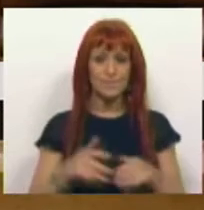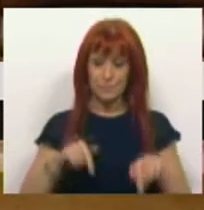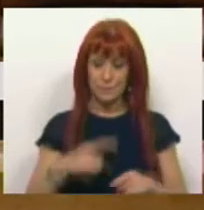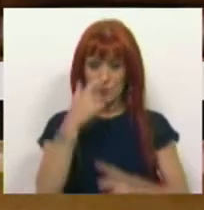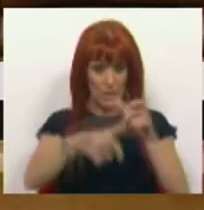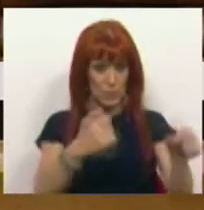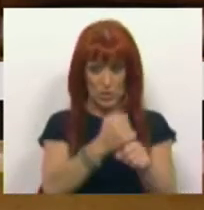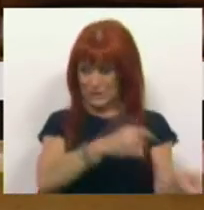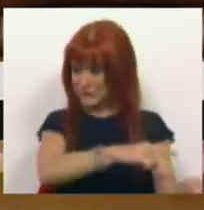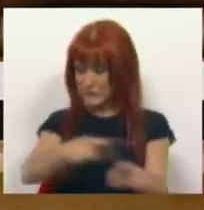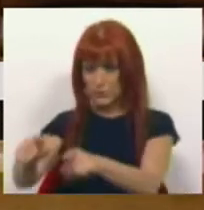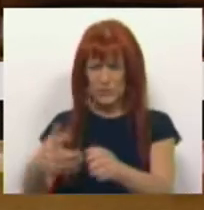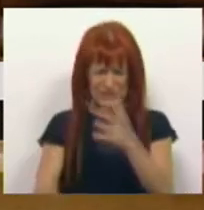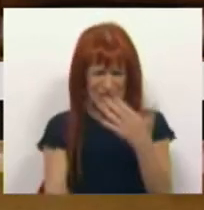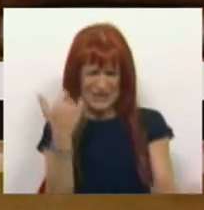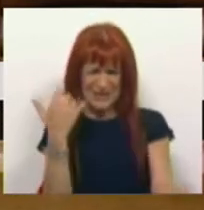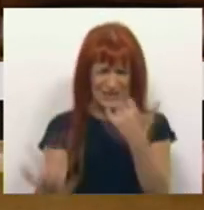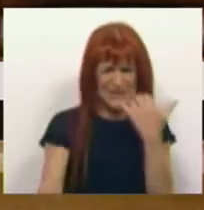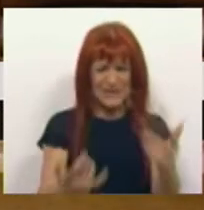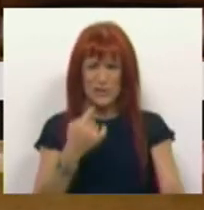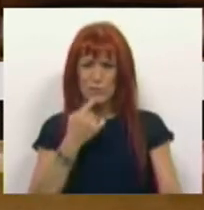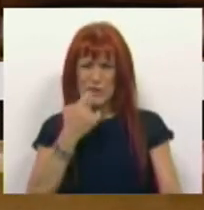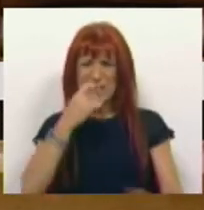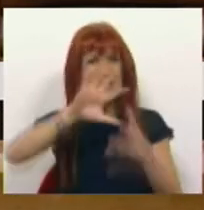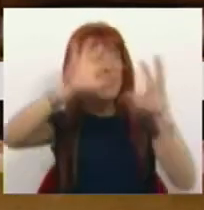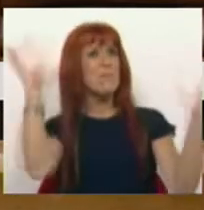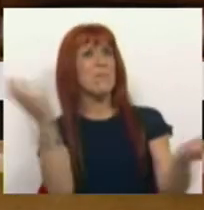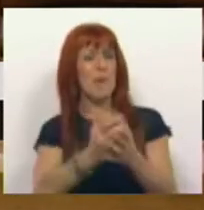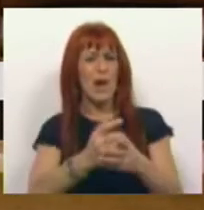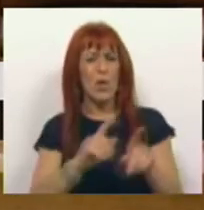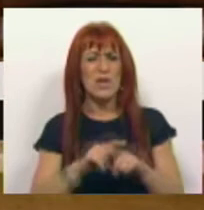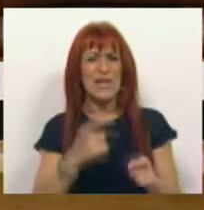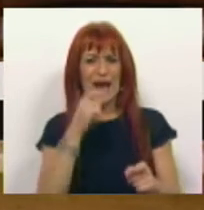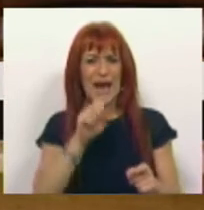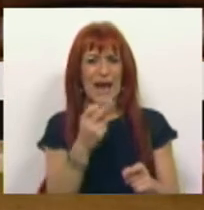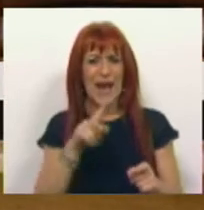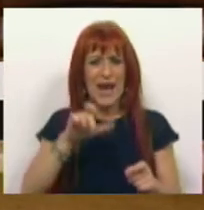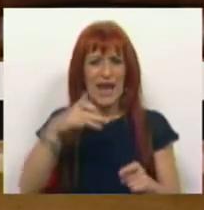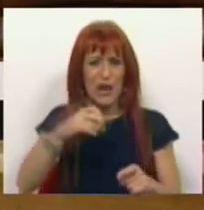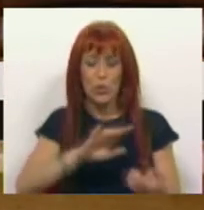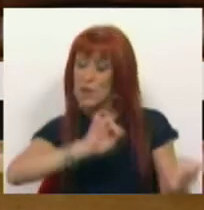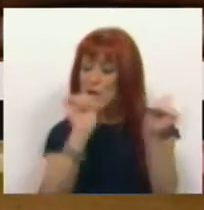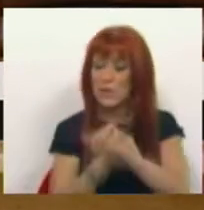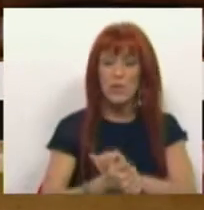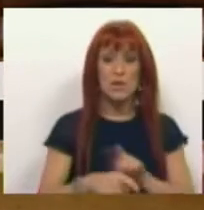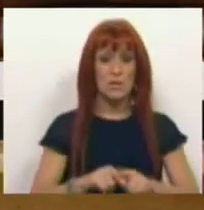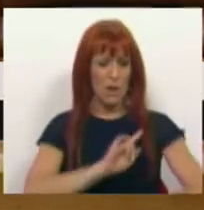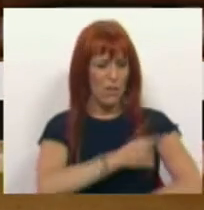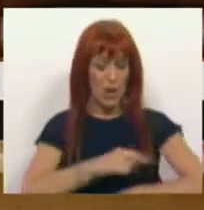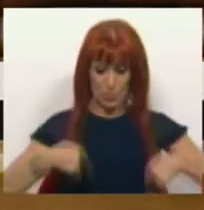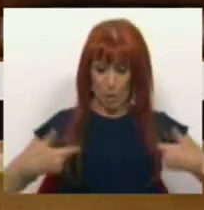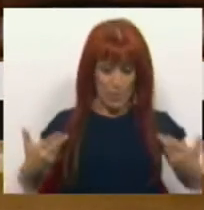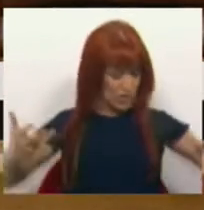Estes trabalhadores arrancam do terreno enormes pedras disformes de granito e transformam-nas com a força dos